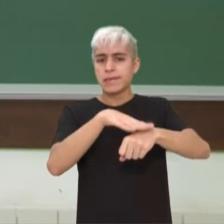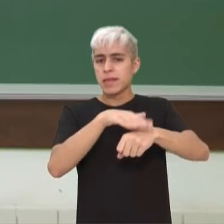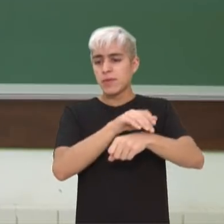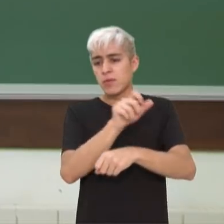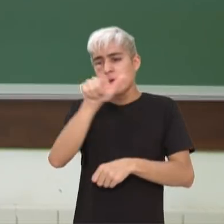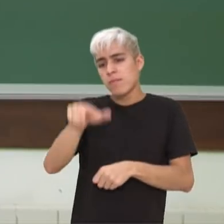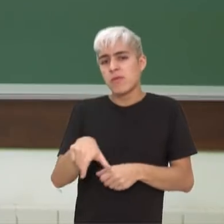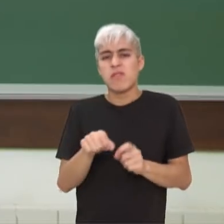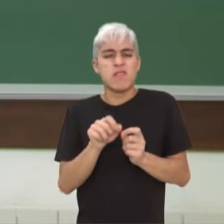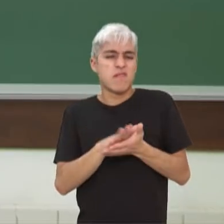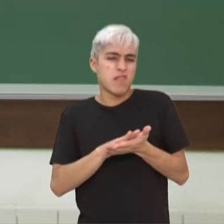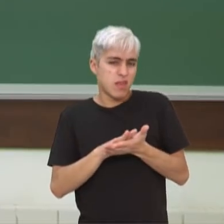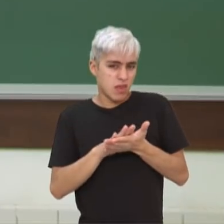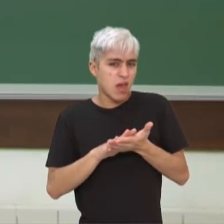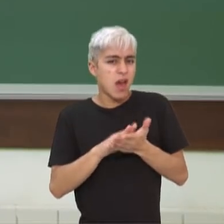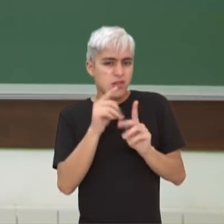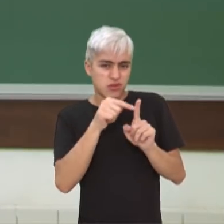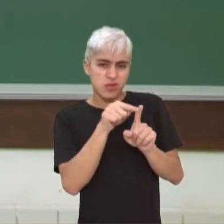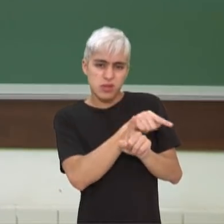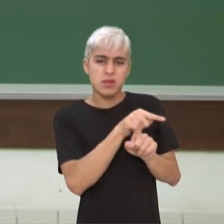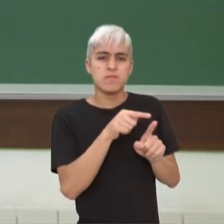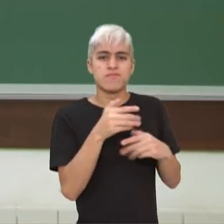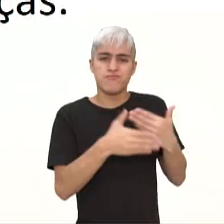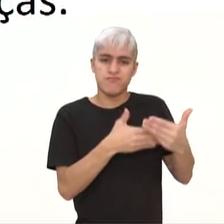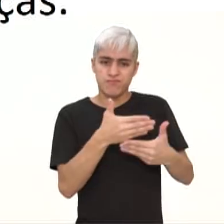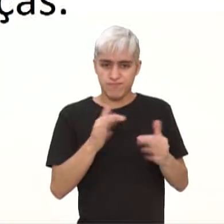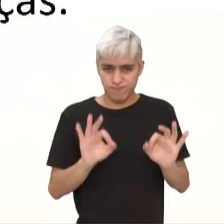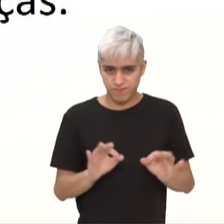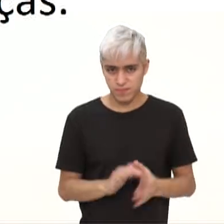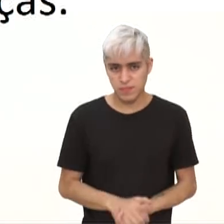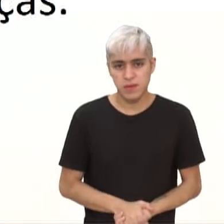que uma pessoa que não faz esse tipo de atividade.